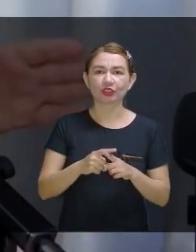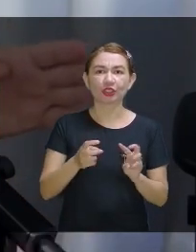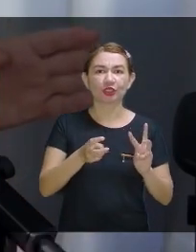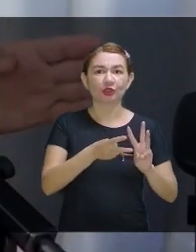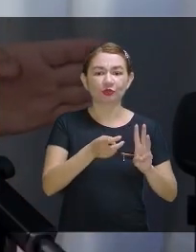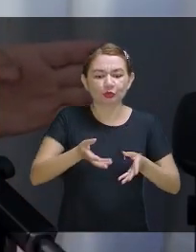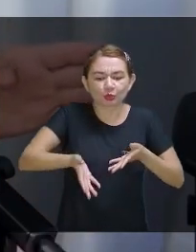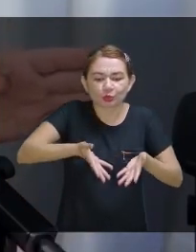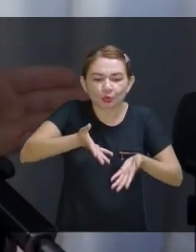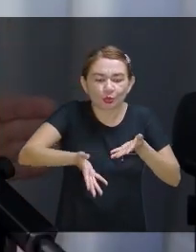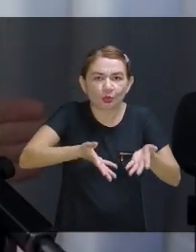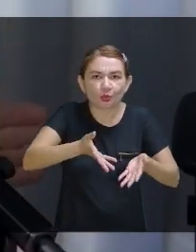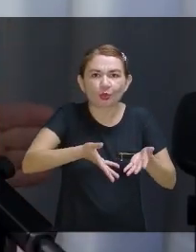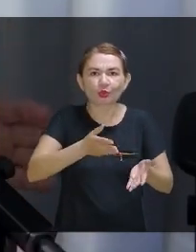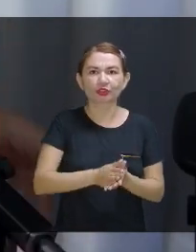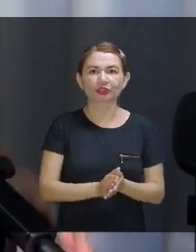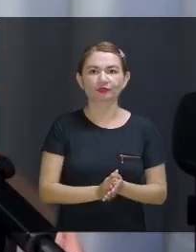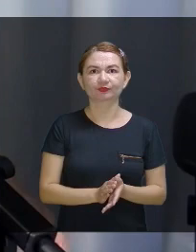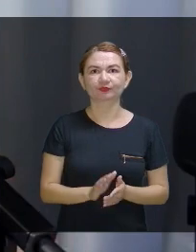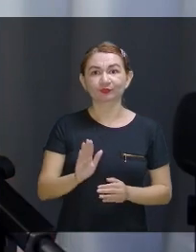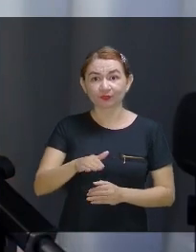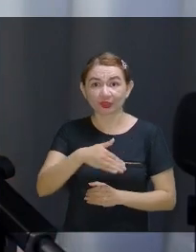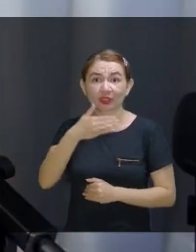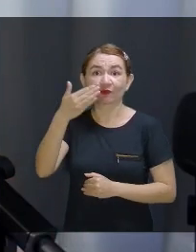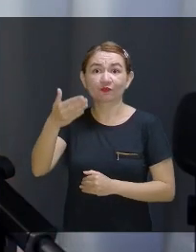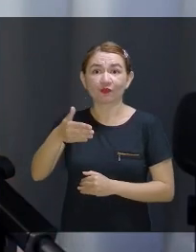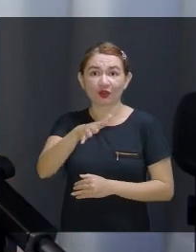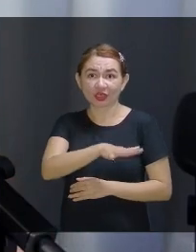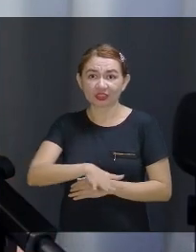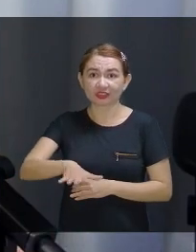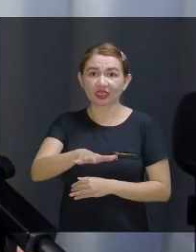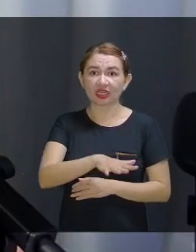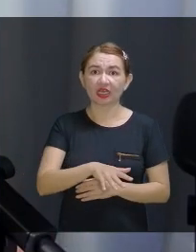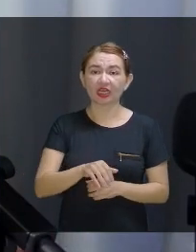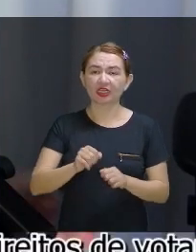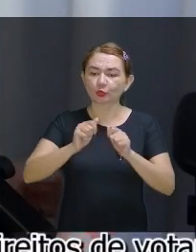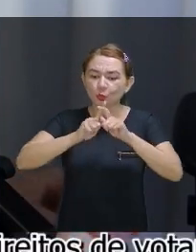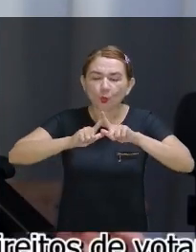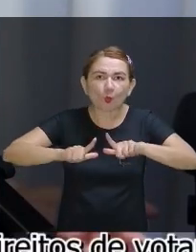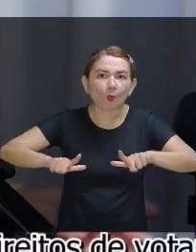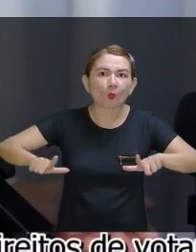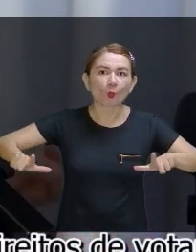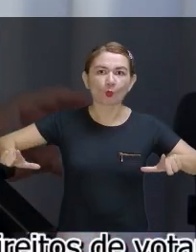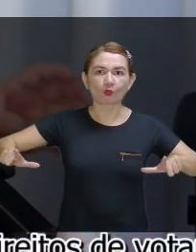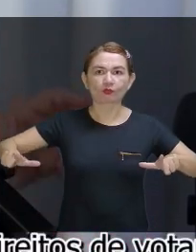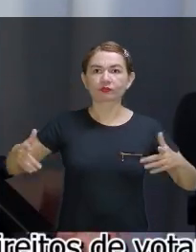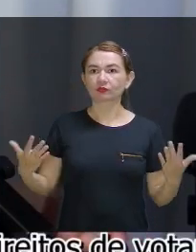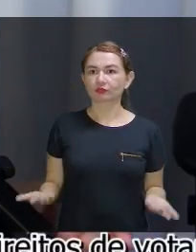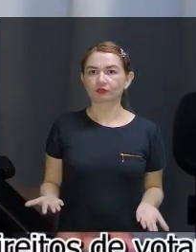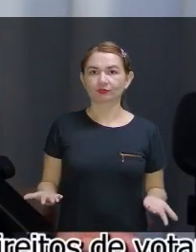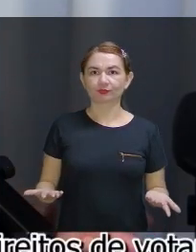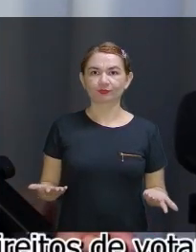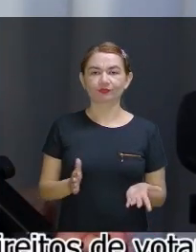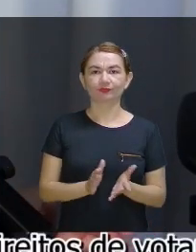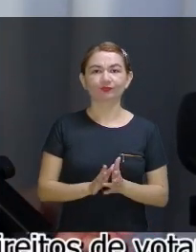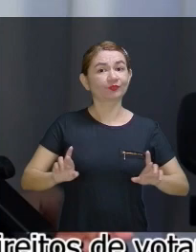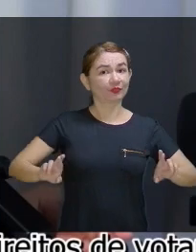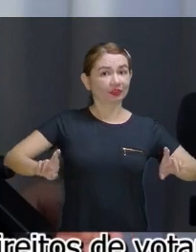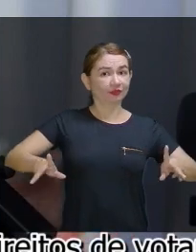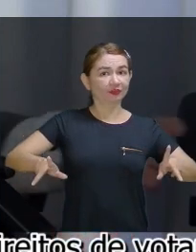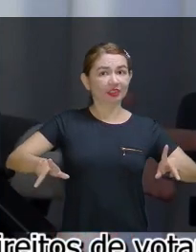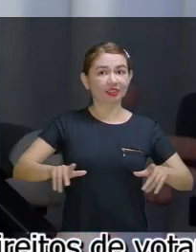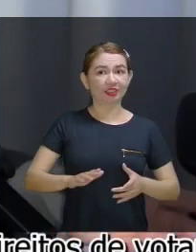dele. Quando você passa para outra, fora da reserva, no mesmo rio, você não vê mais isso. Então, quando você inclui